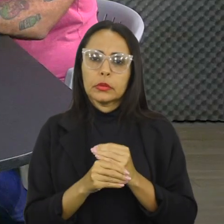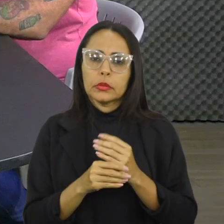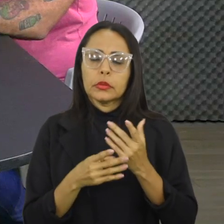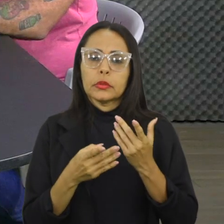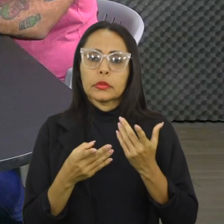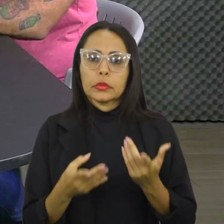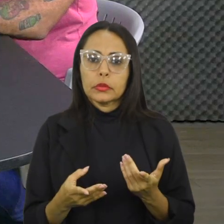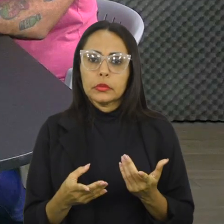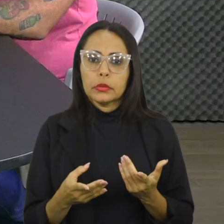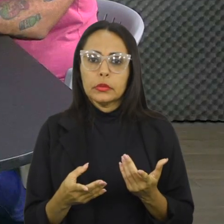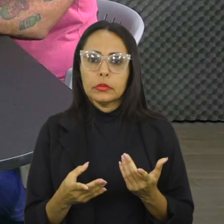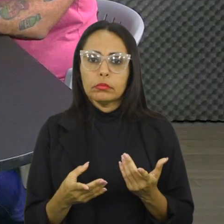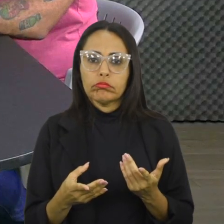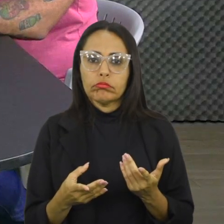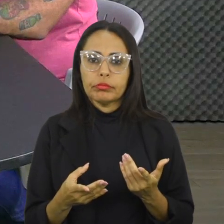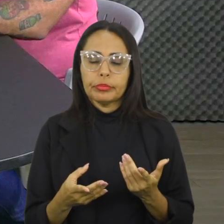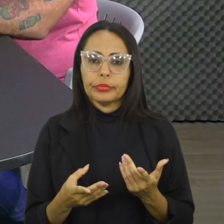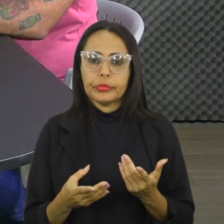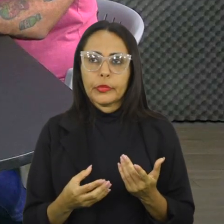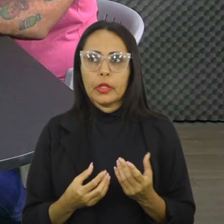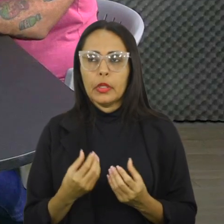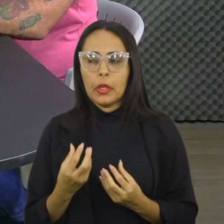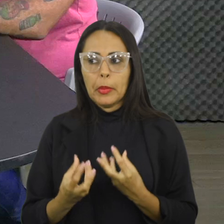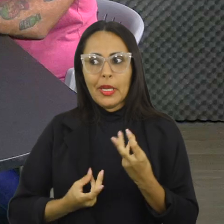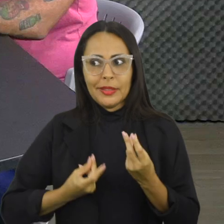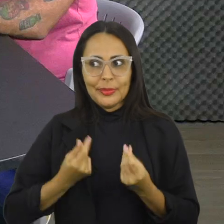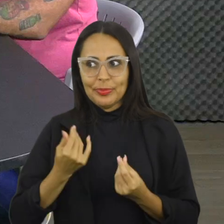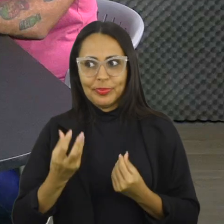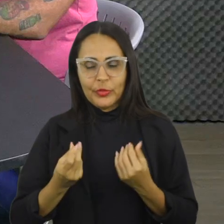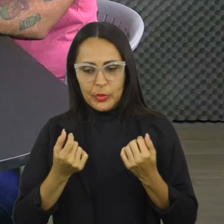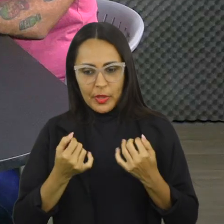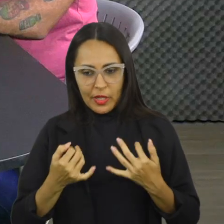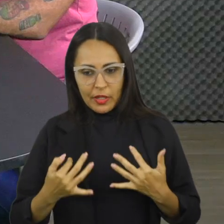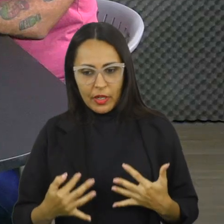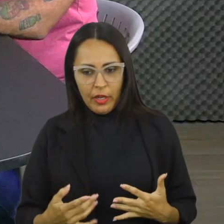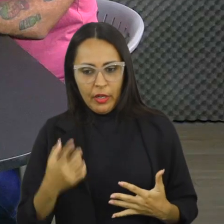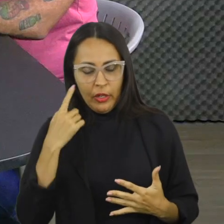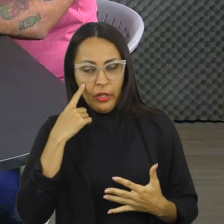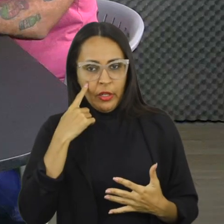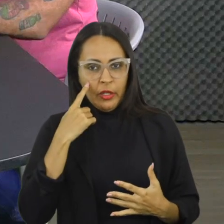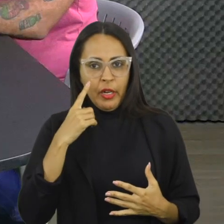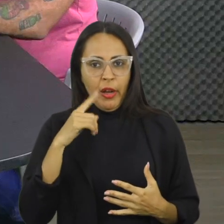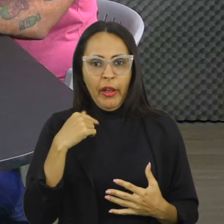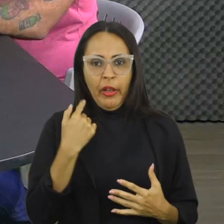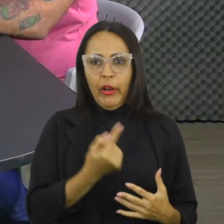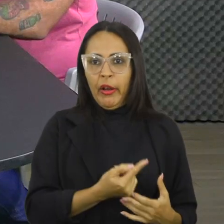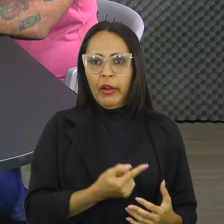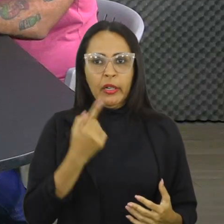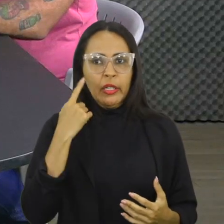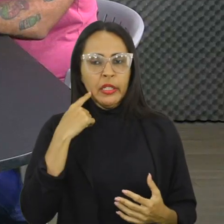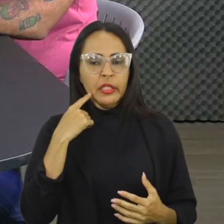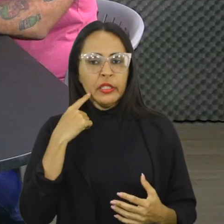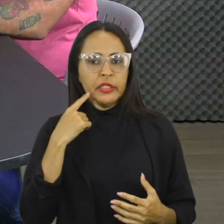eu estava como é que eu posso dizer? Eu estava realizando, eu